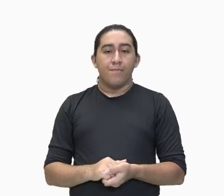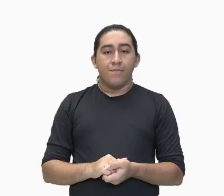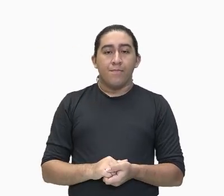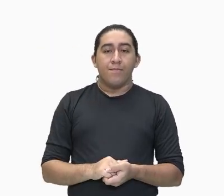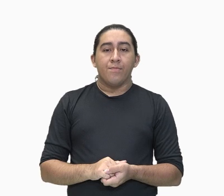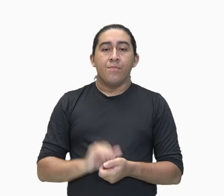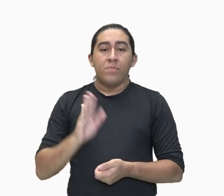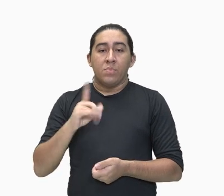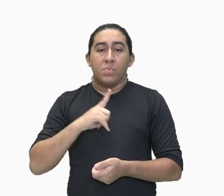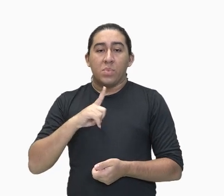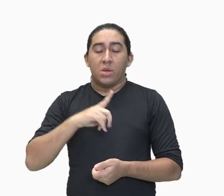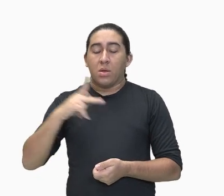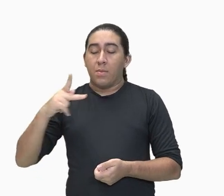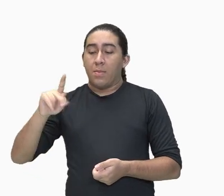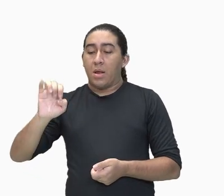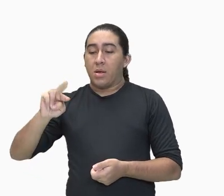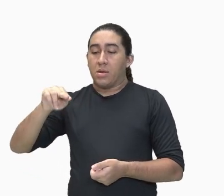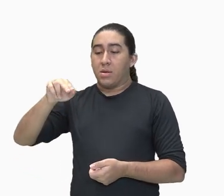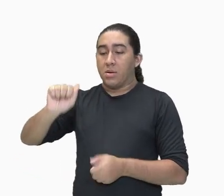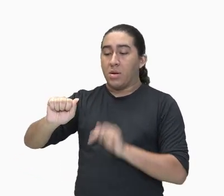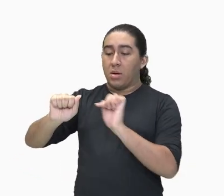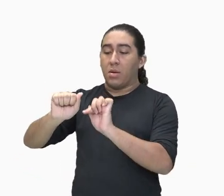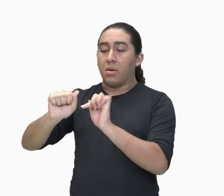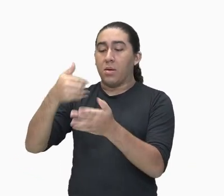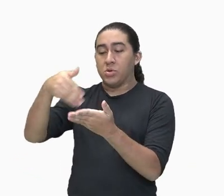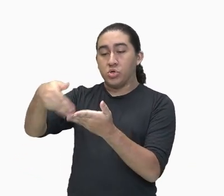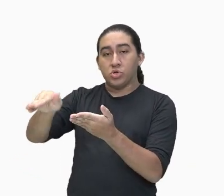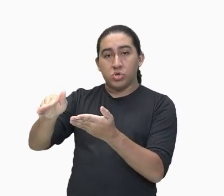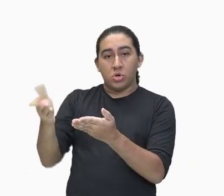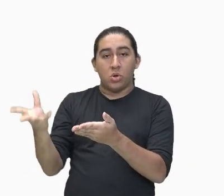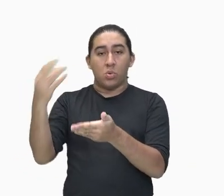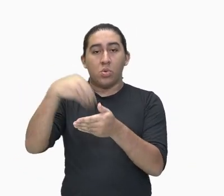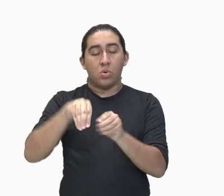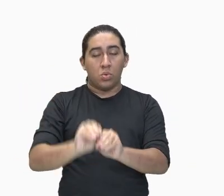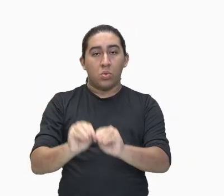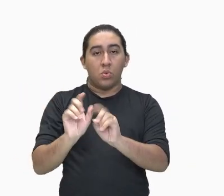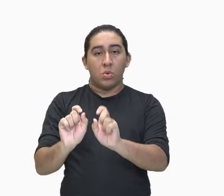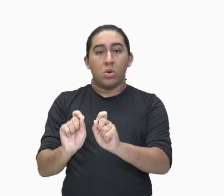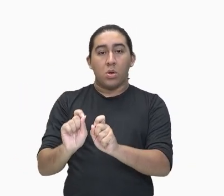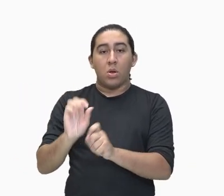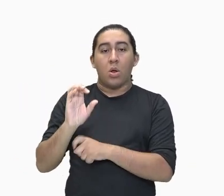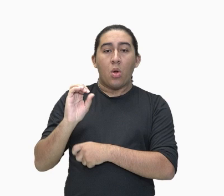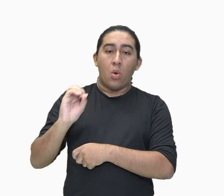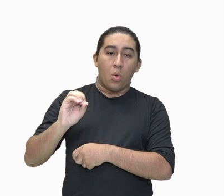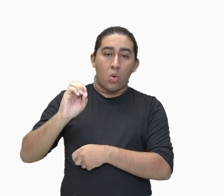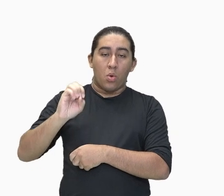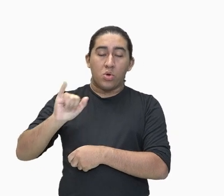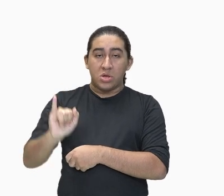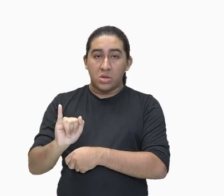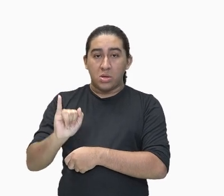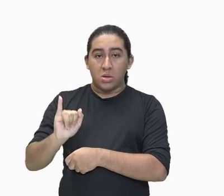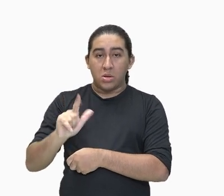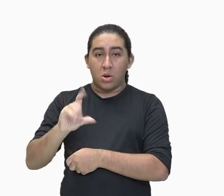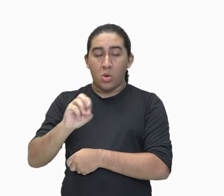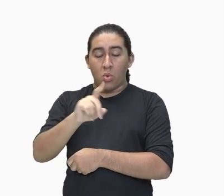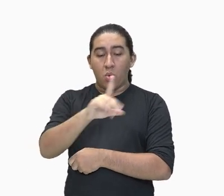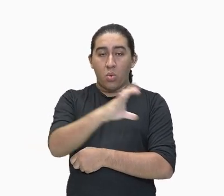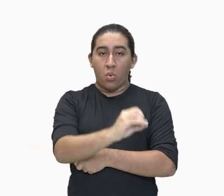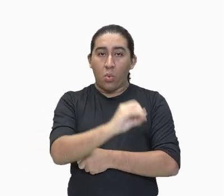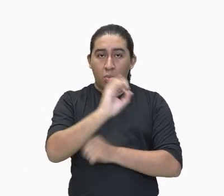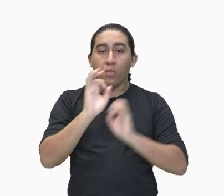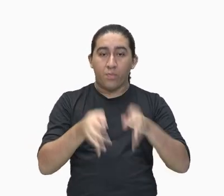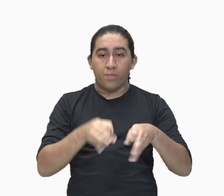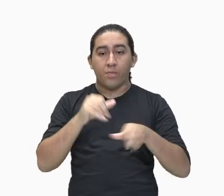o azinho, né, saiu fora e foi acrescentado um i, portanto,